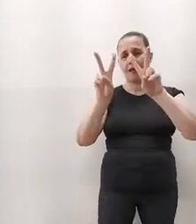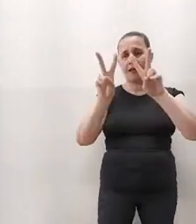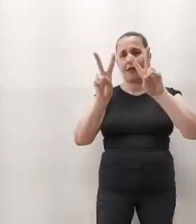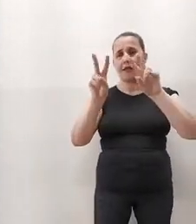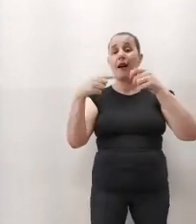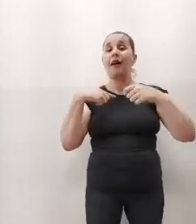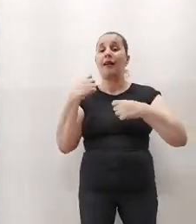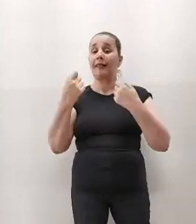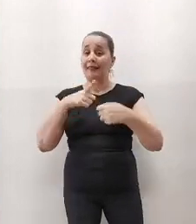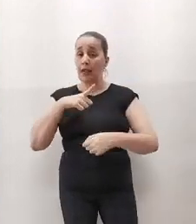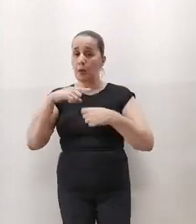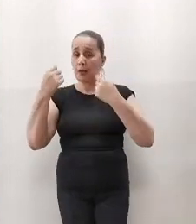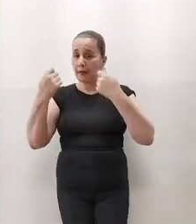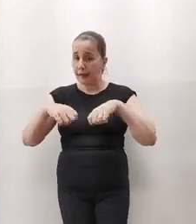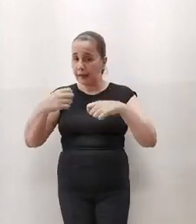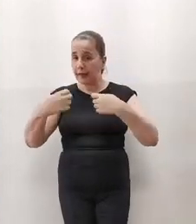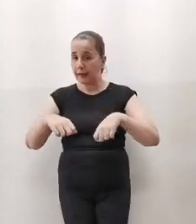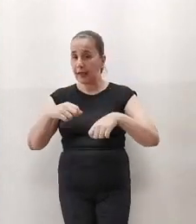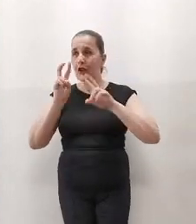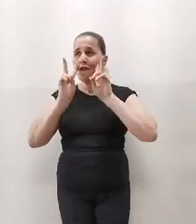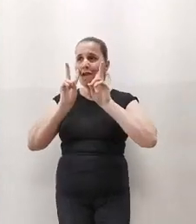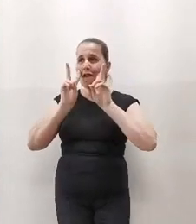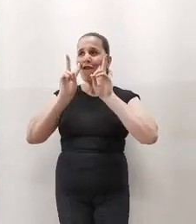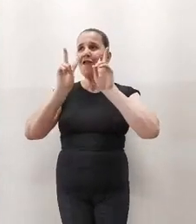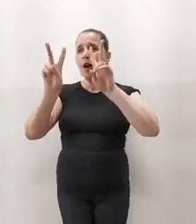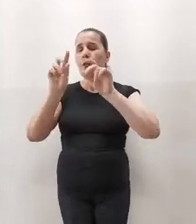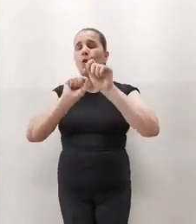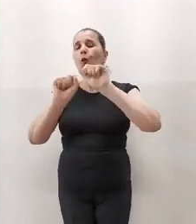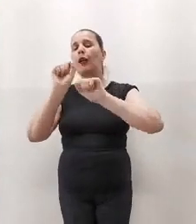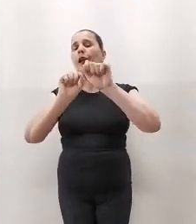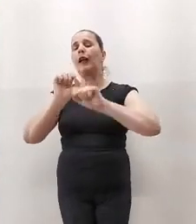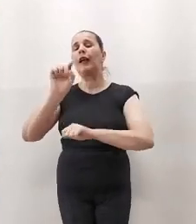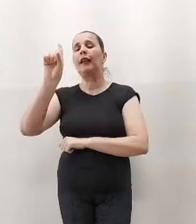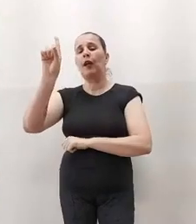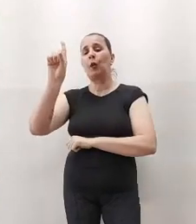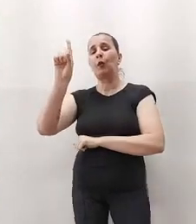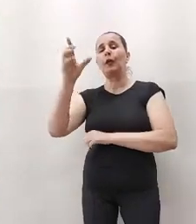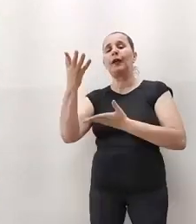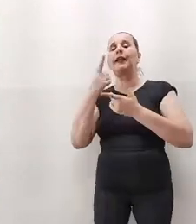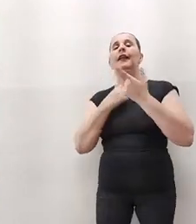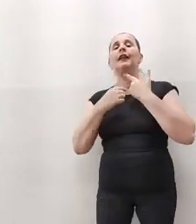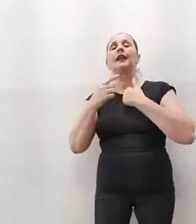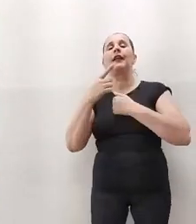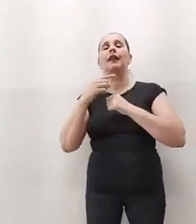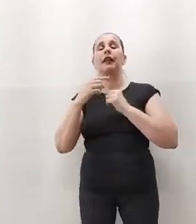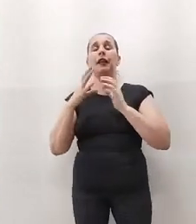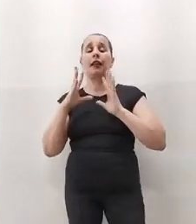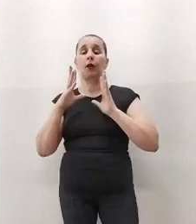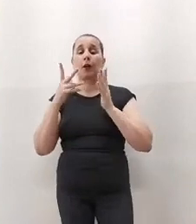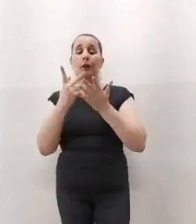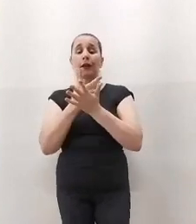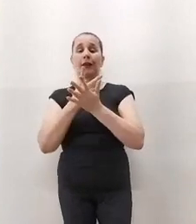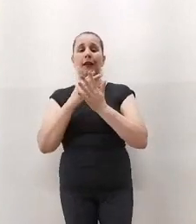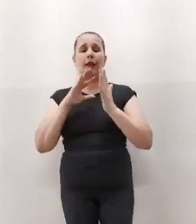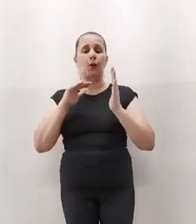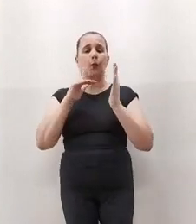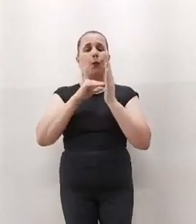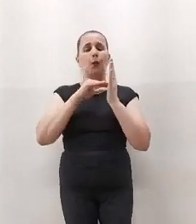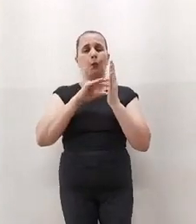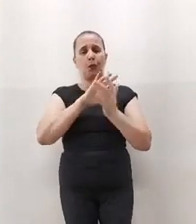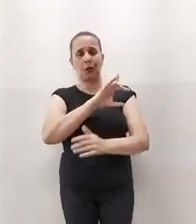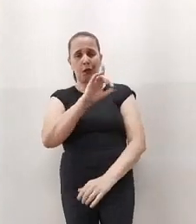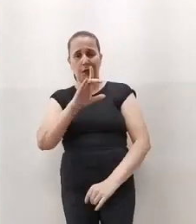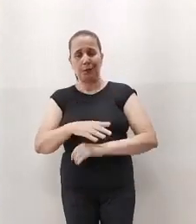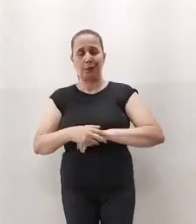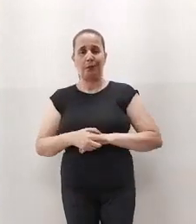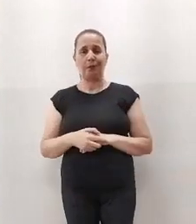uma necessidade em vermos aquilo que Deus deseja para esses últimos dias. Então,